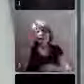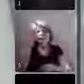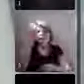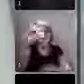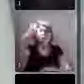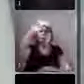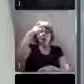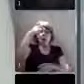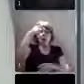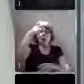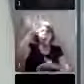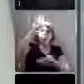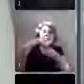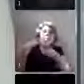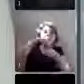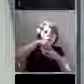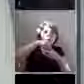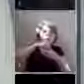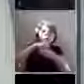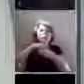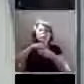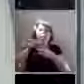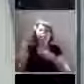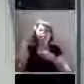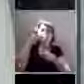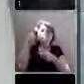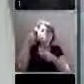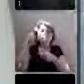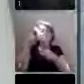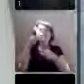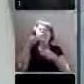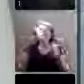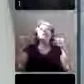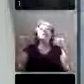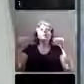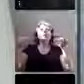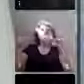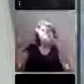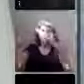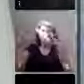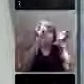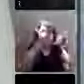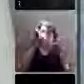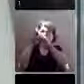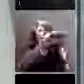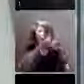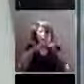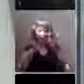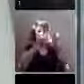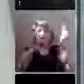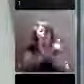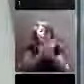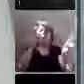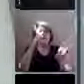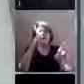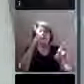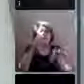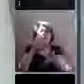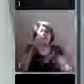se constrói sobre referentes que nunca serão realmente idênticos em qualquer outra língua. Isso aqui é só para dar, assim, uma água